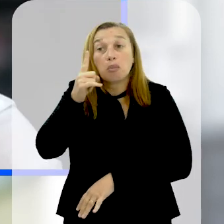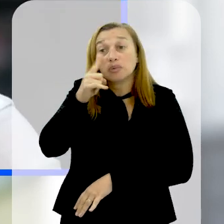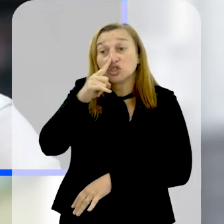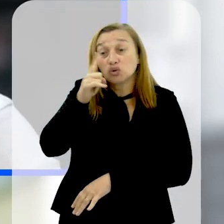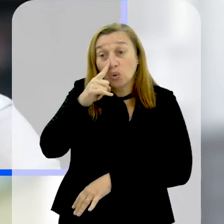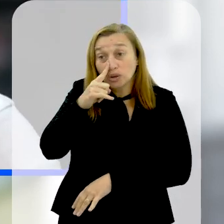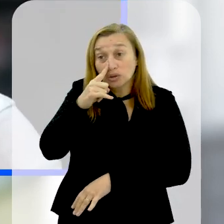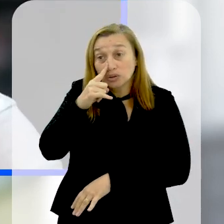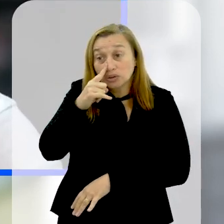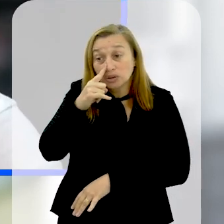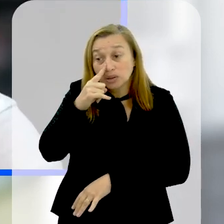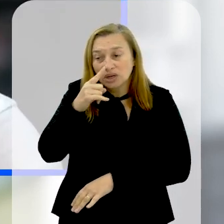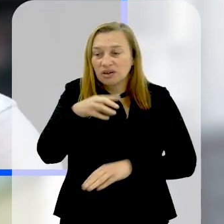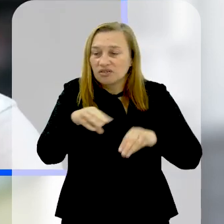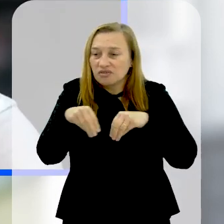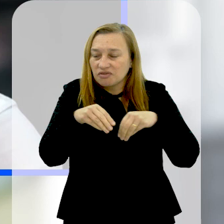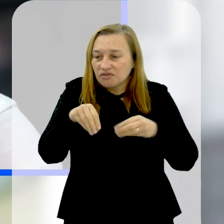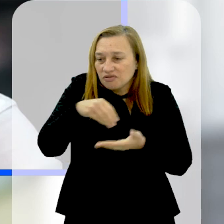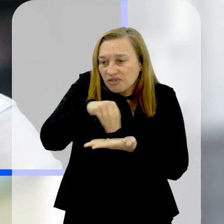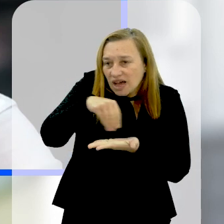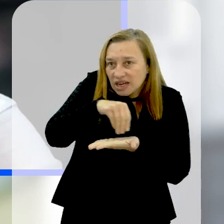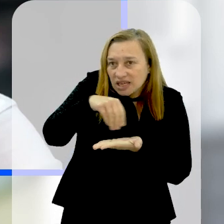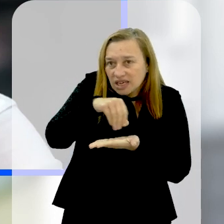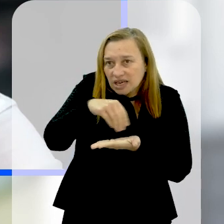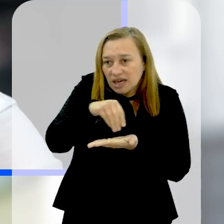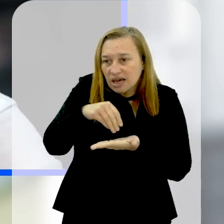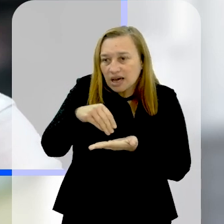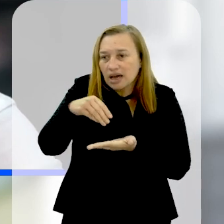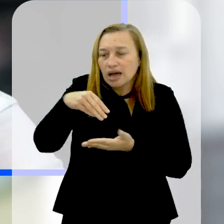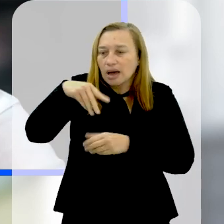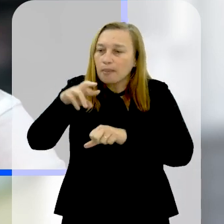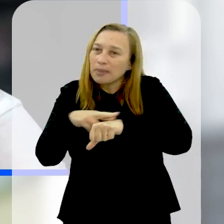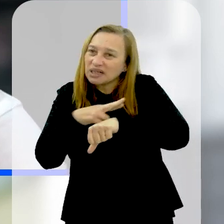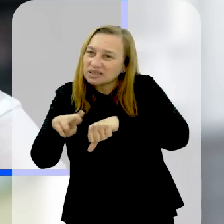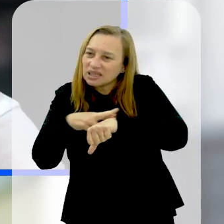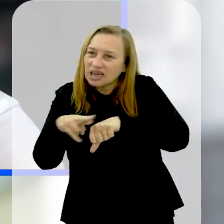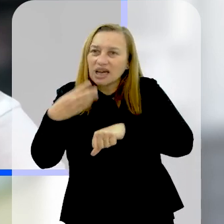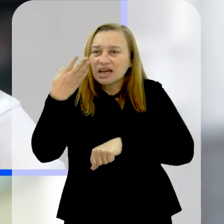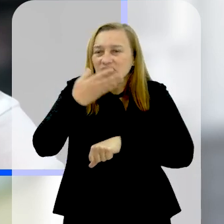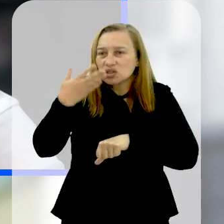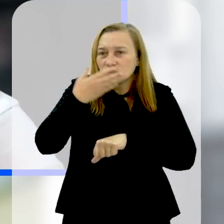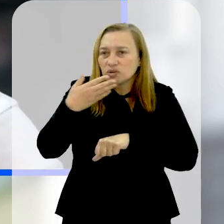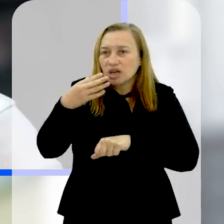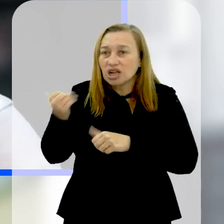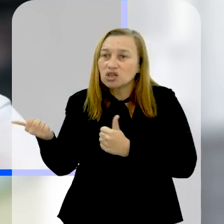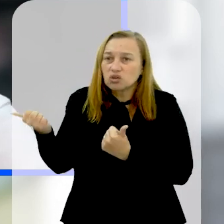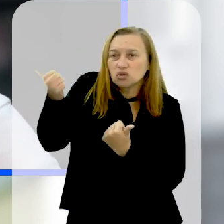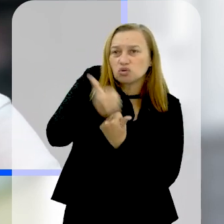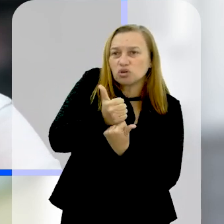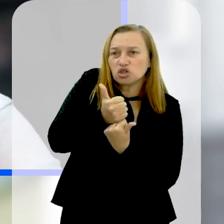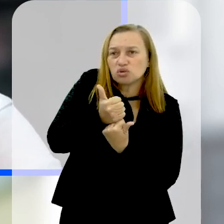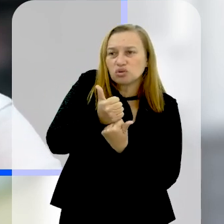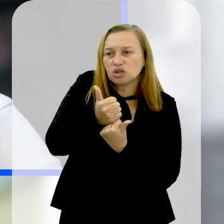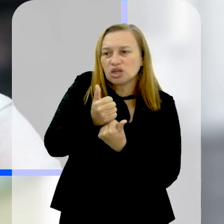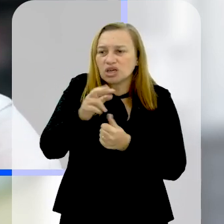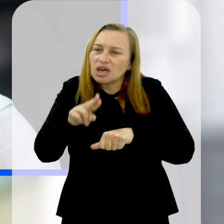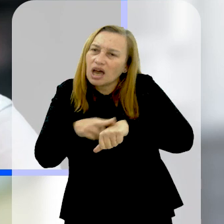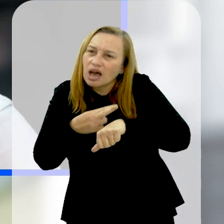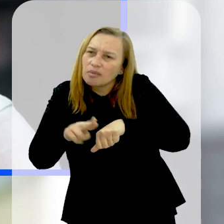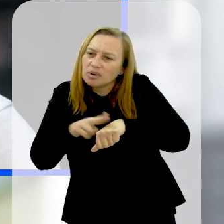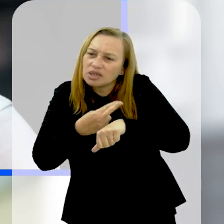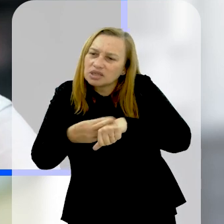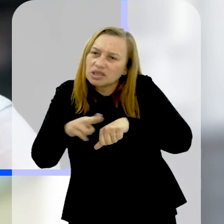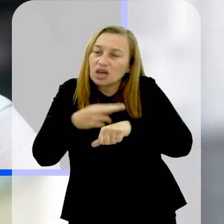deveria ter farinha, manteiga e algum açúcar, eles acabam substituindo a manteiga